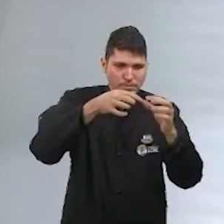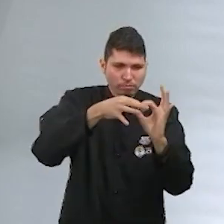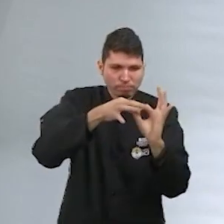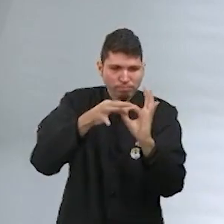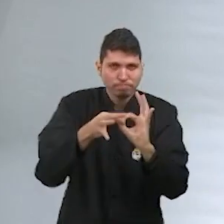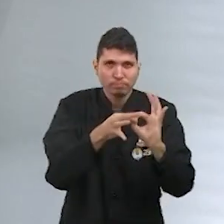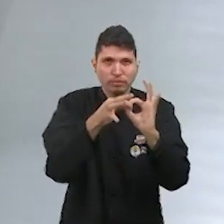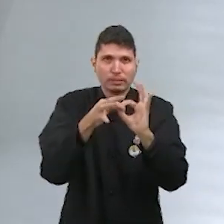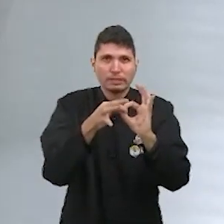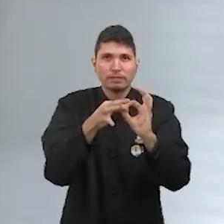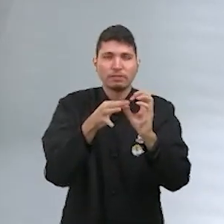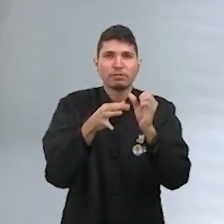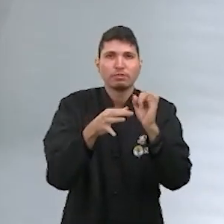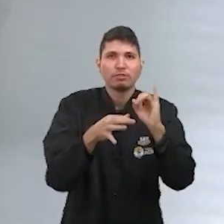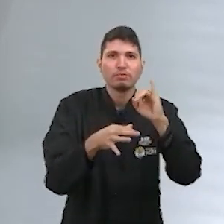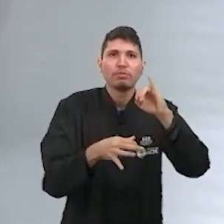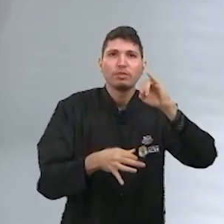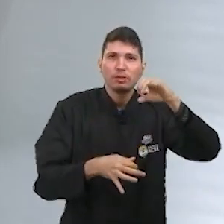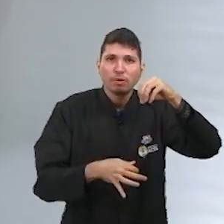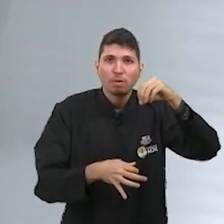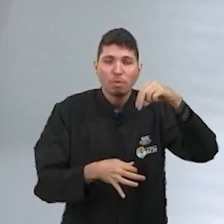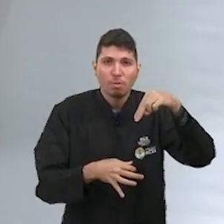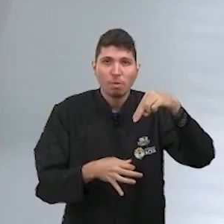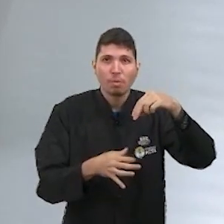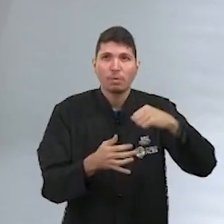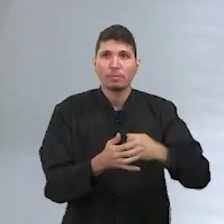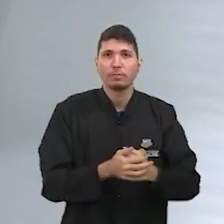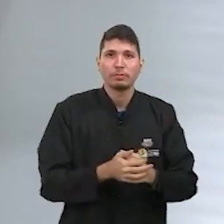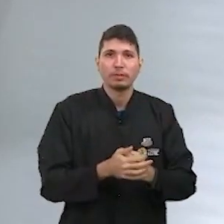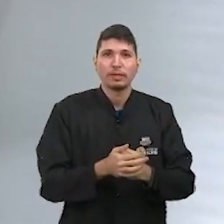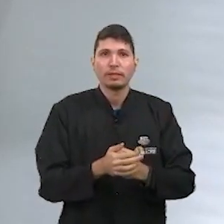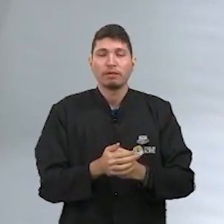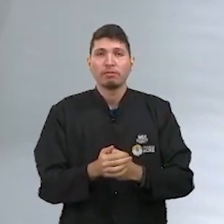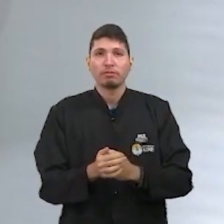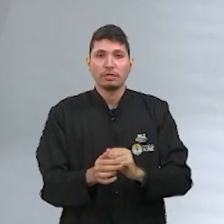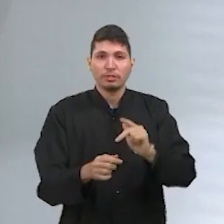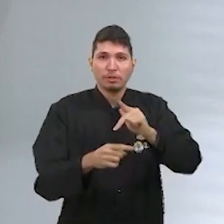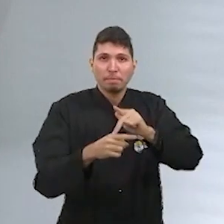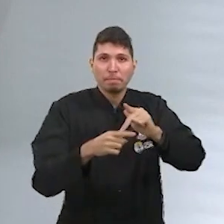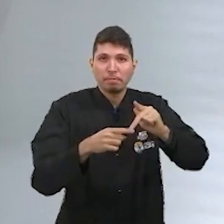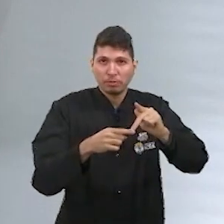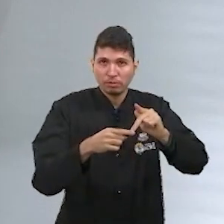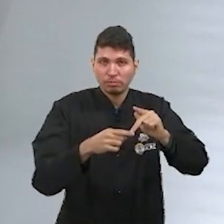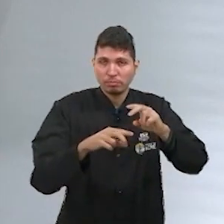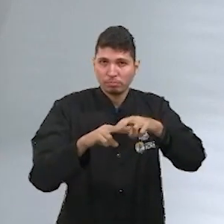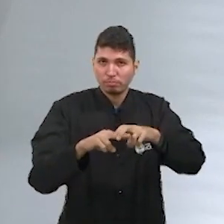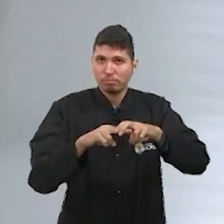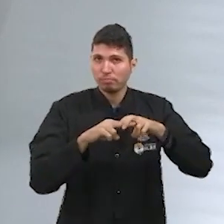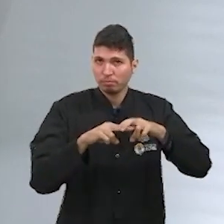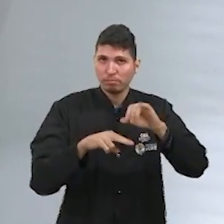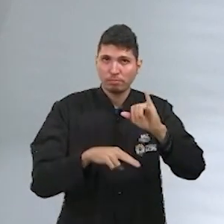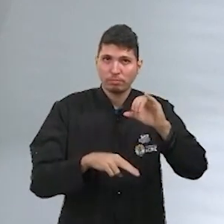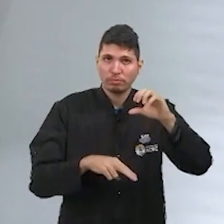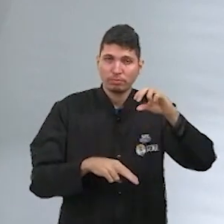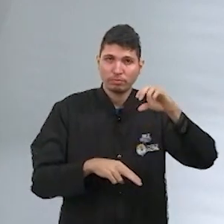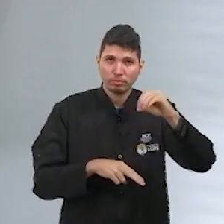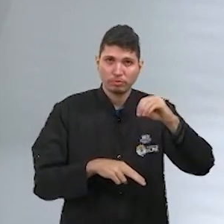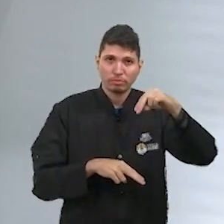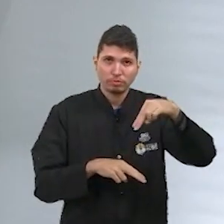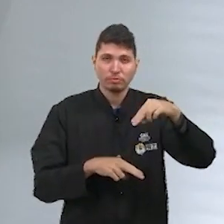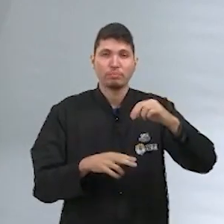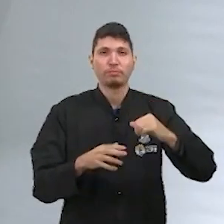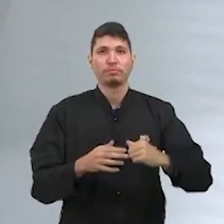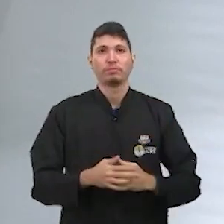o íon e uma molécula considerada polar. Por isso que é chamado de íon